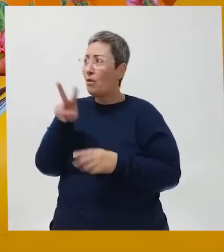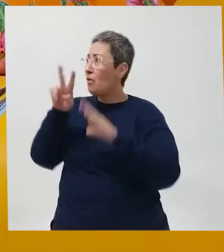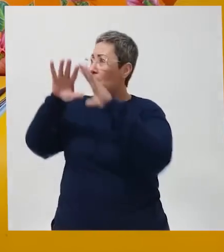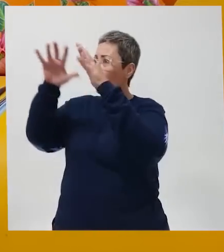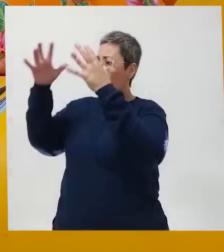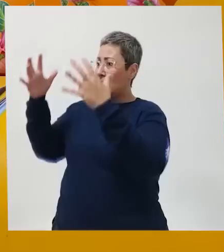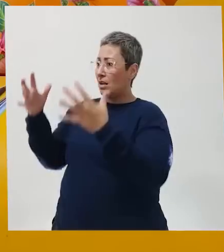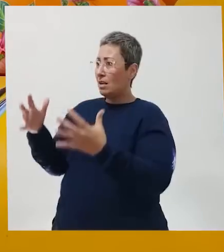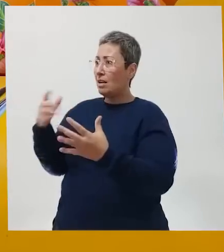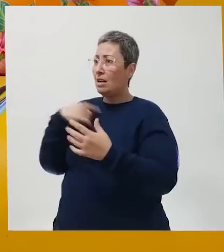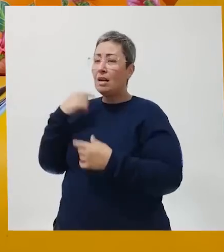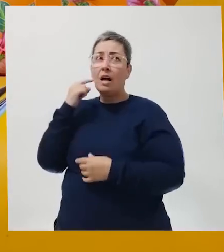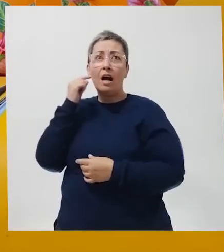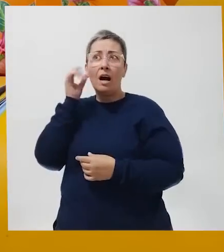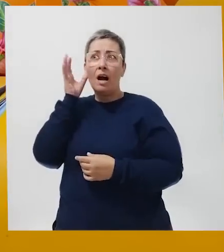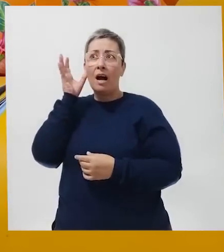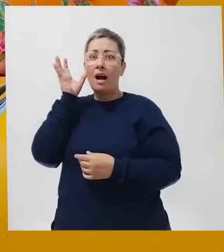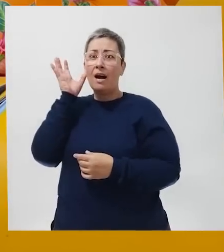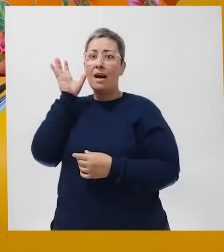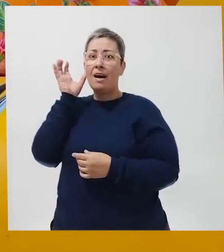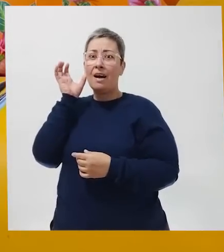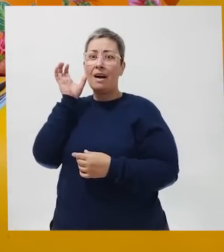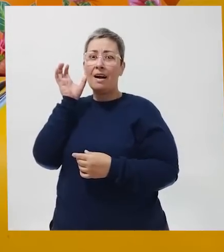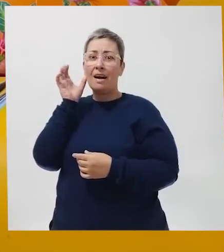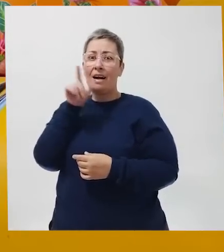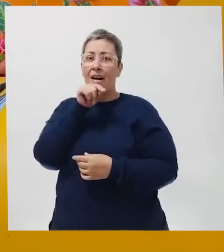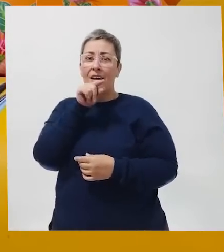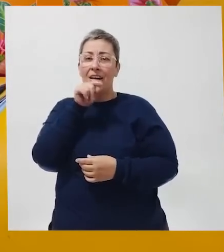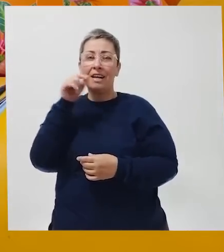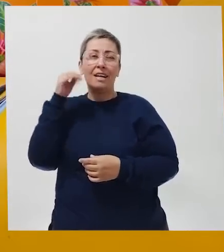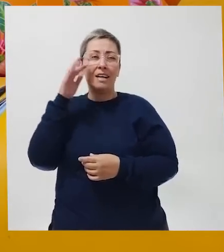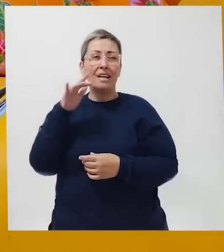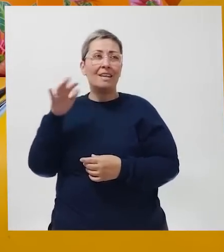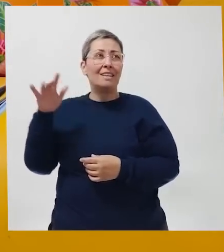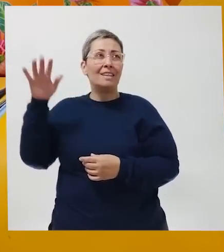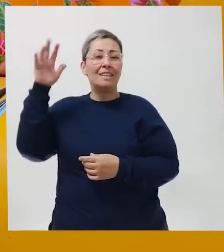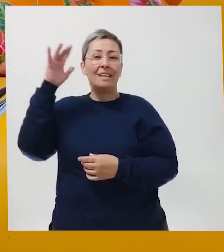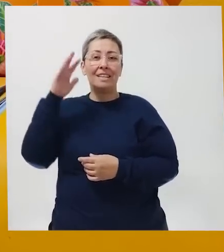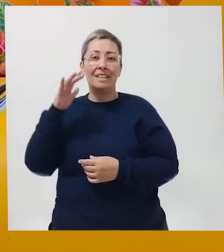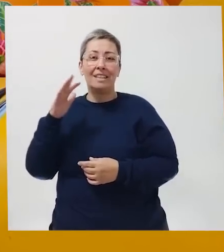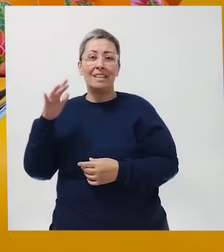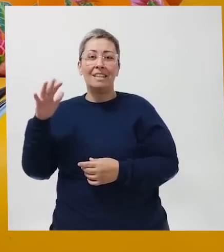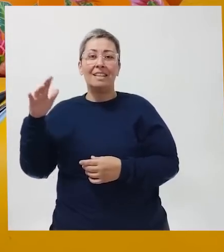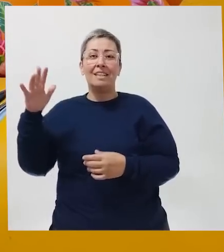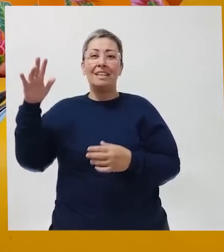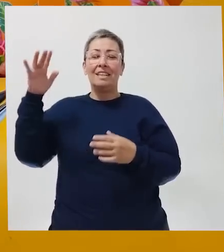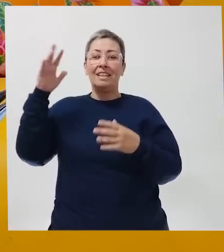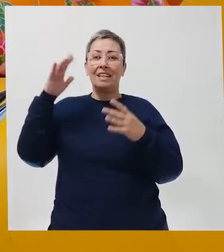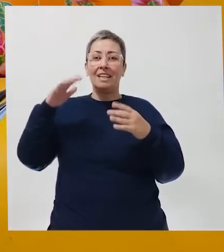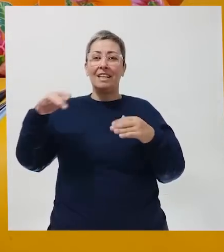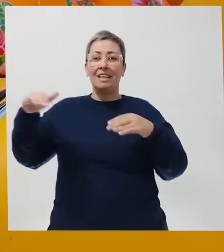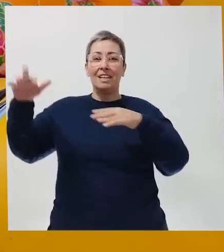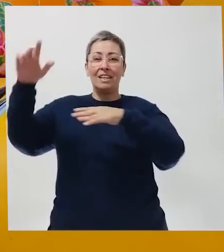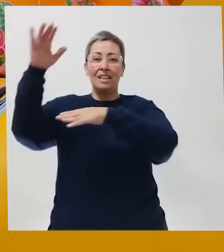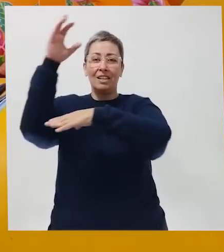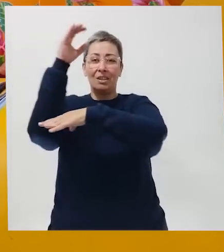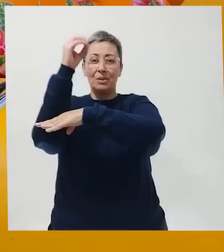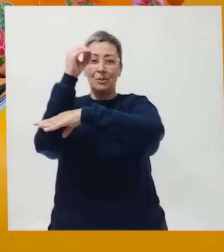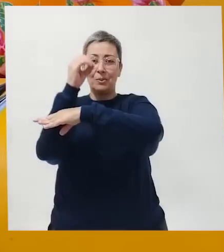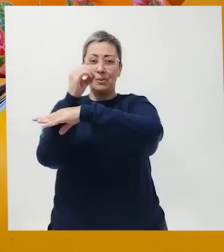olhar para a gaiola. O avô abre os ouvidos para o pássaro e o cantar